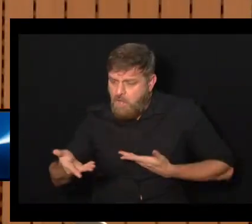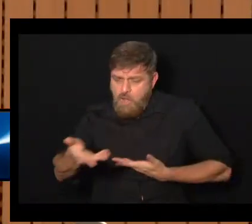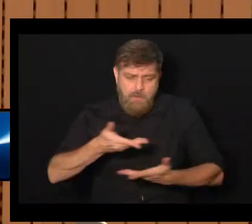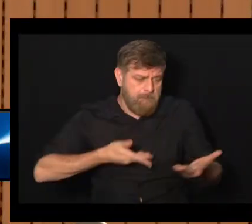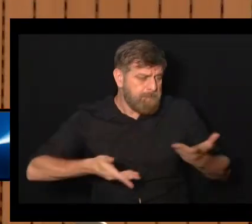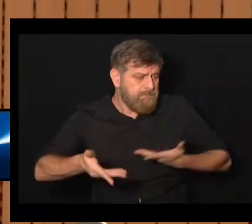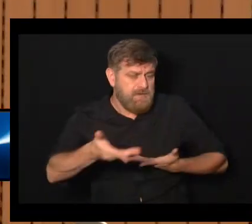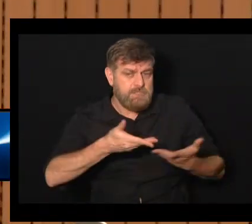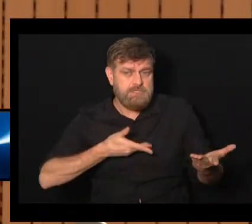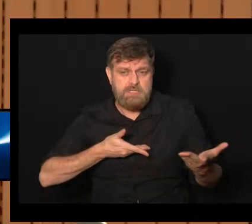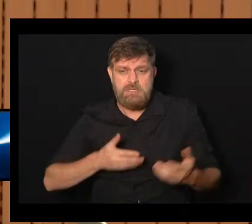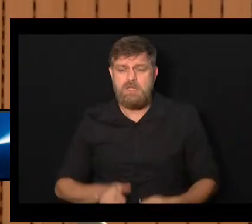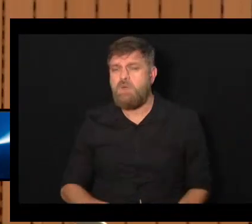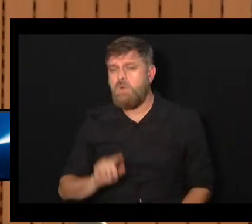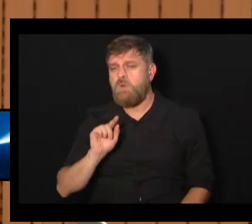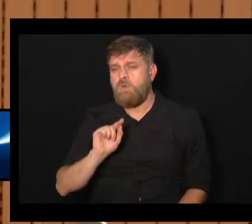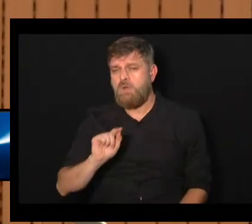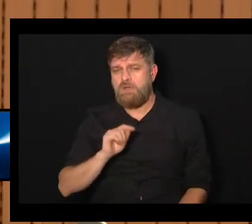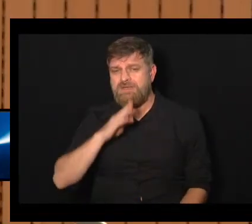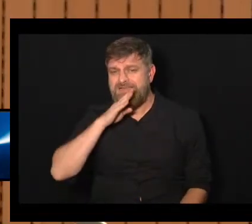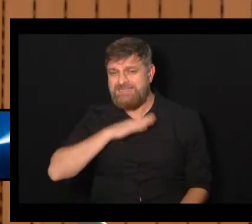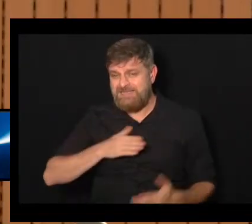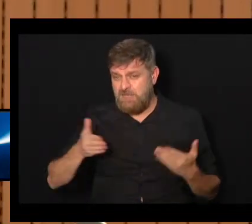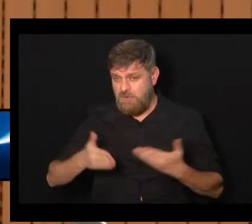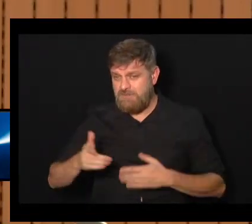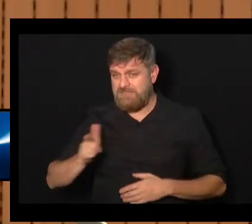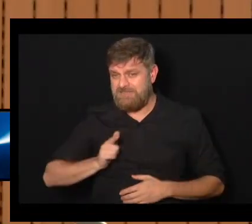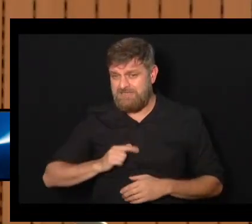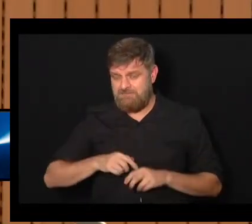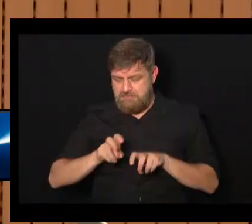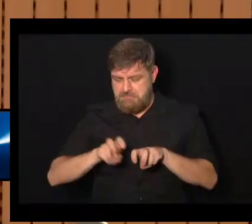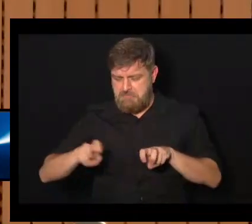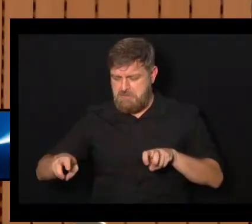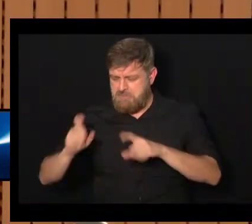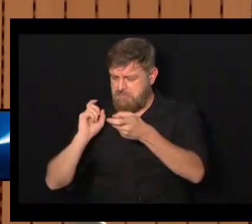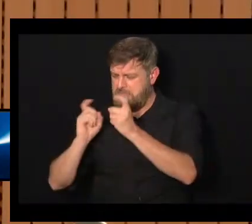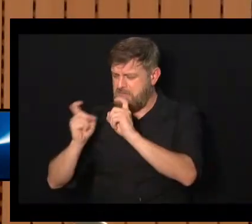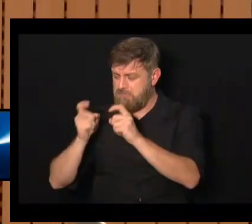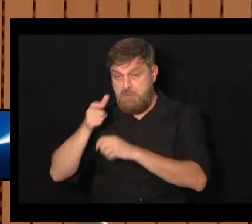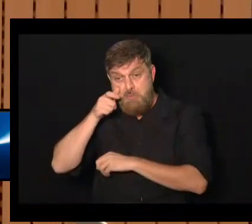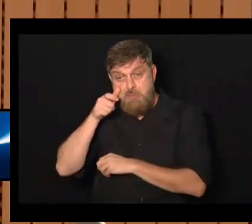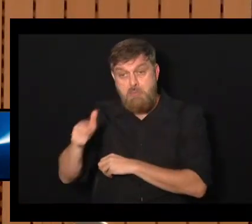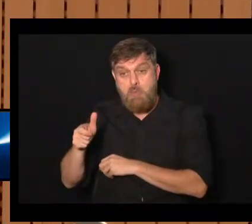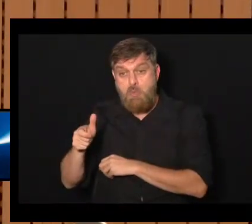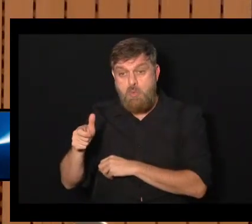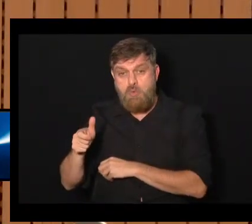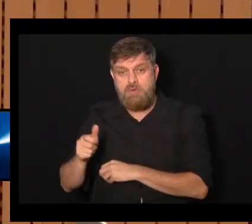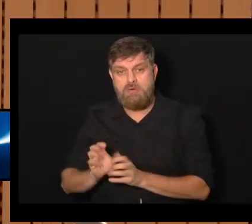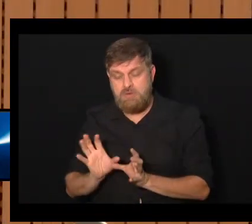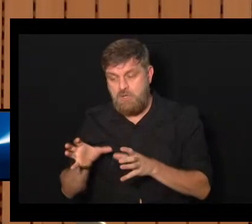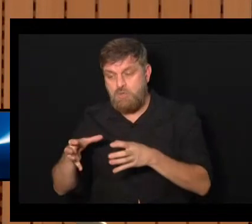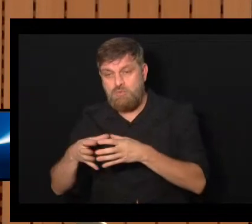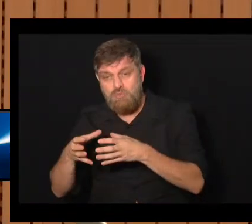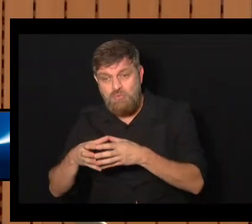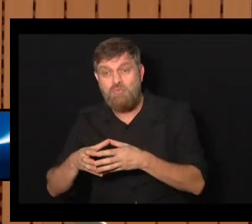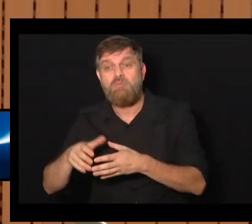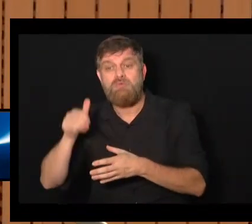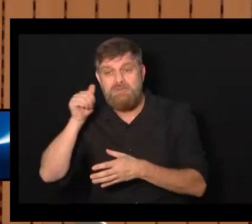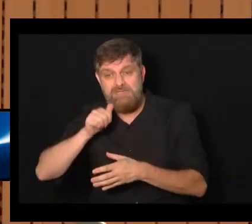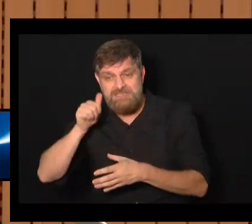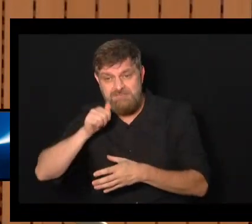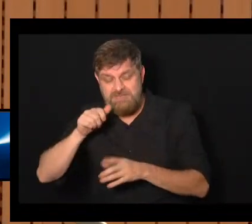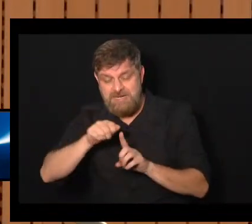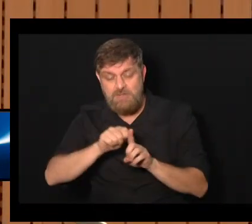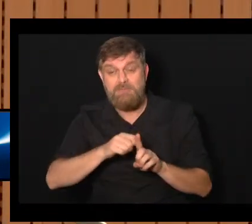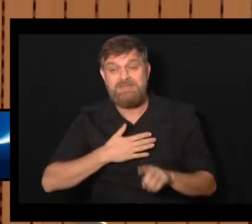vocês que na tarde de hoje a gente teve uma reunião muito interessante Foi a reunião da Comissão da Mulher de